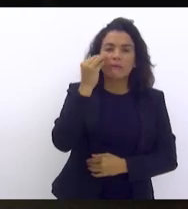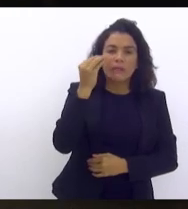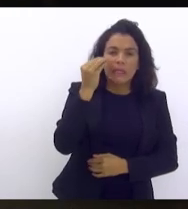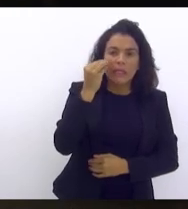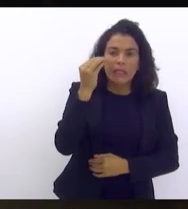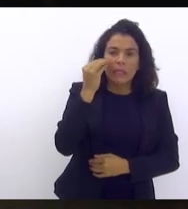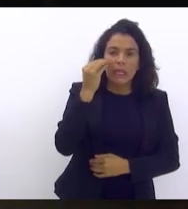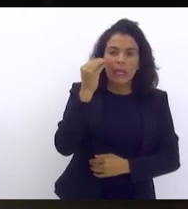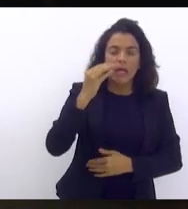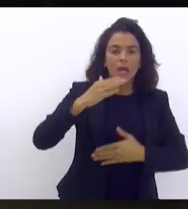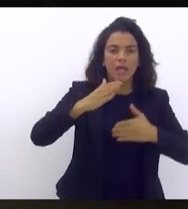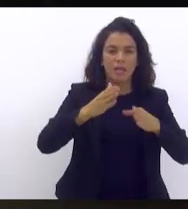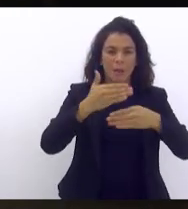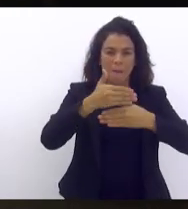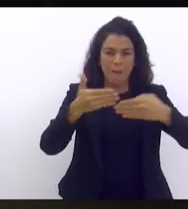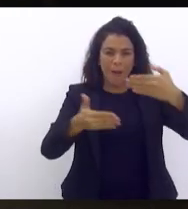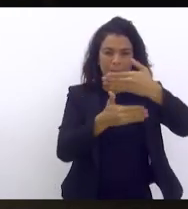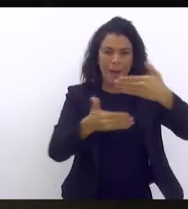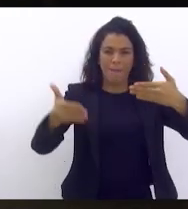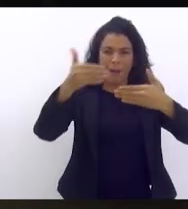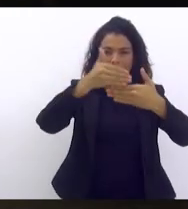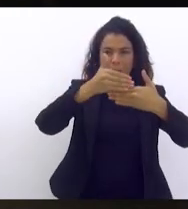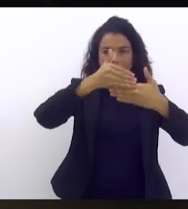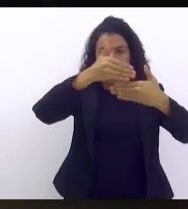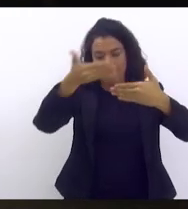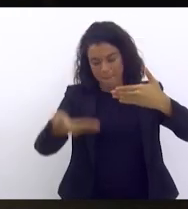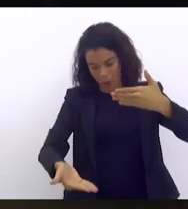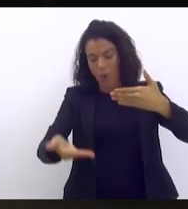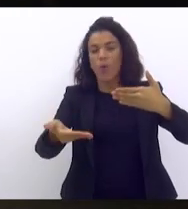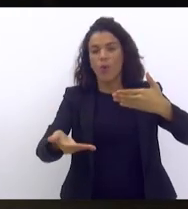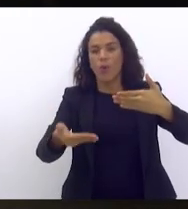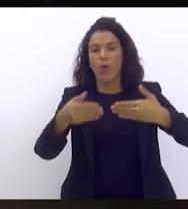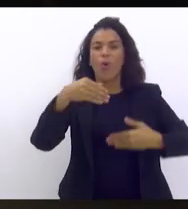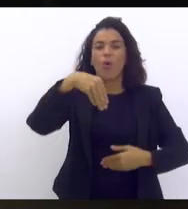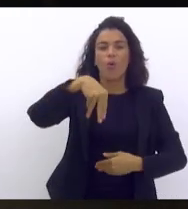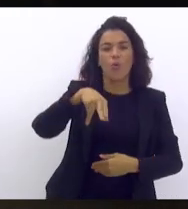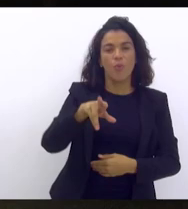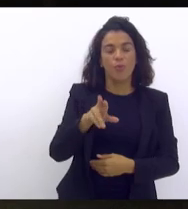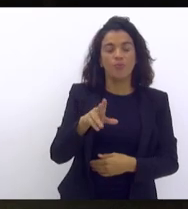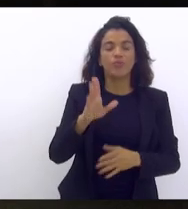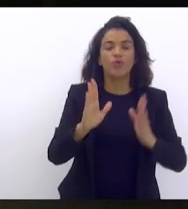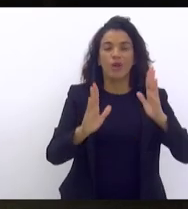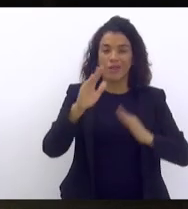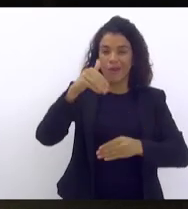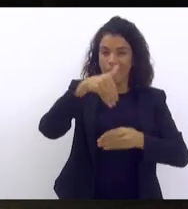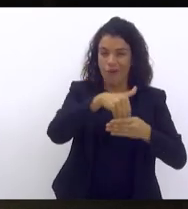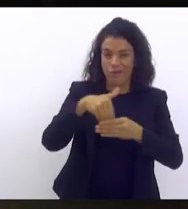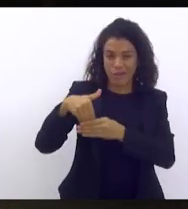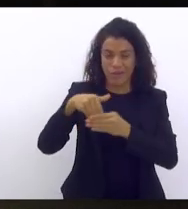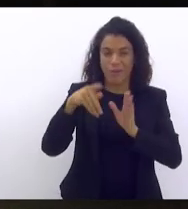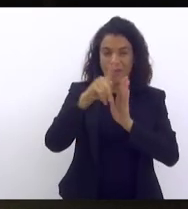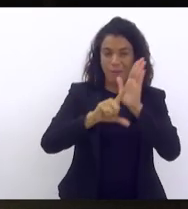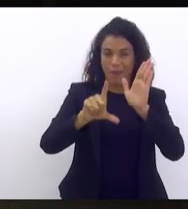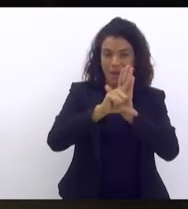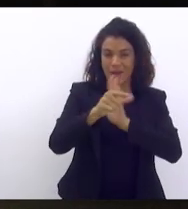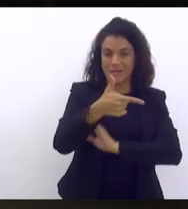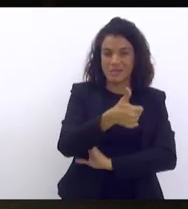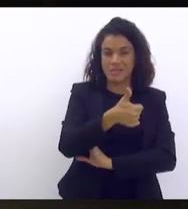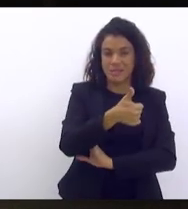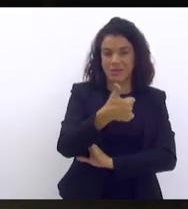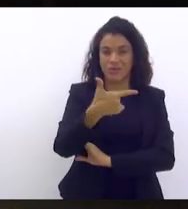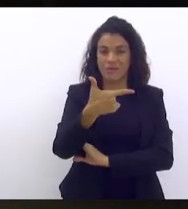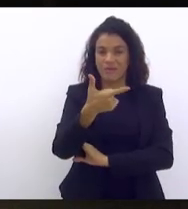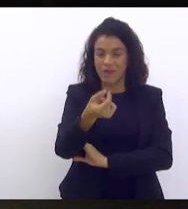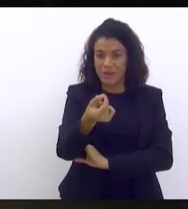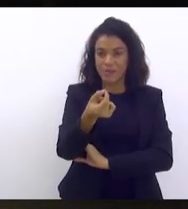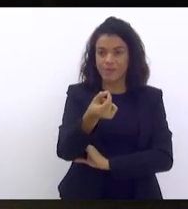um muro, todo mundo escutou que ele disse que estava tentando derrubar um muro, durante a votação da nossa PL 120,